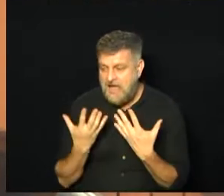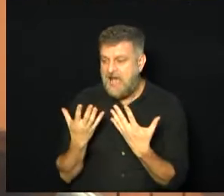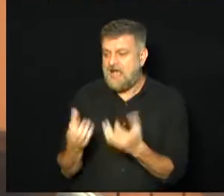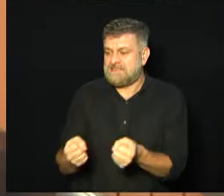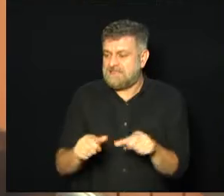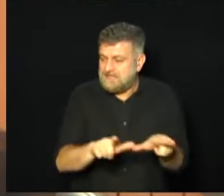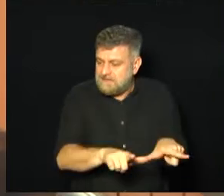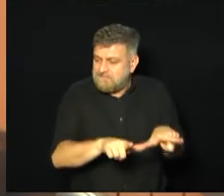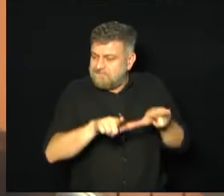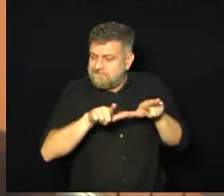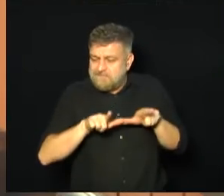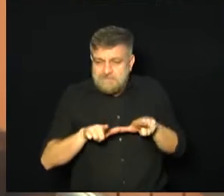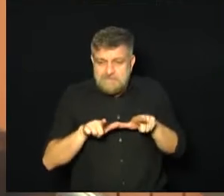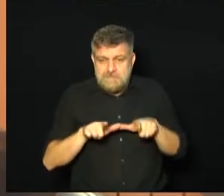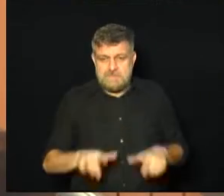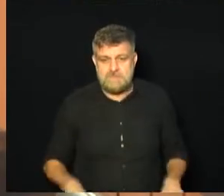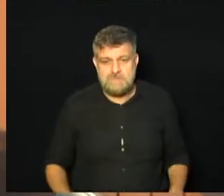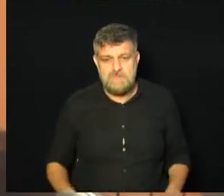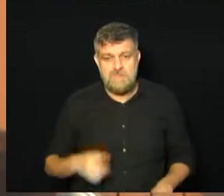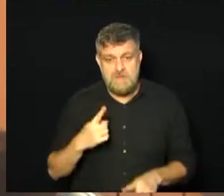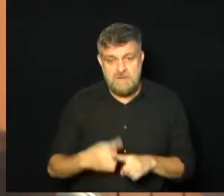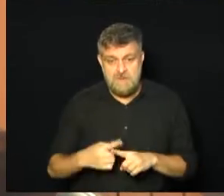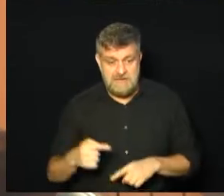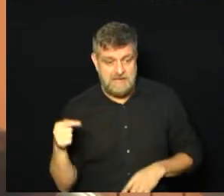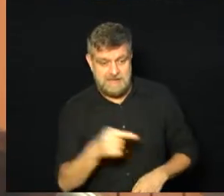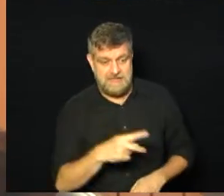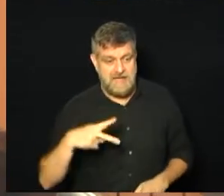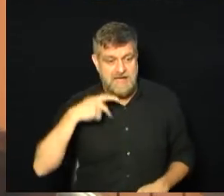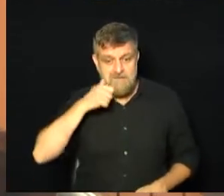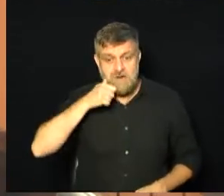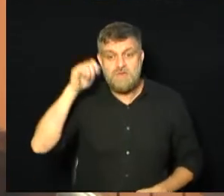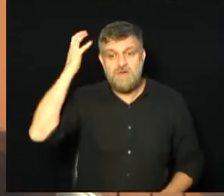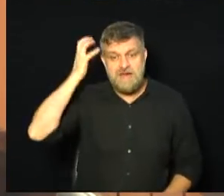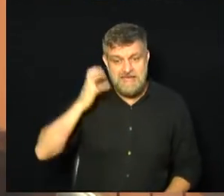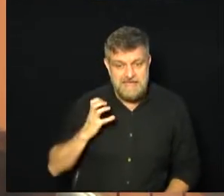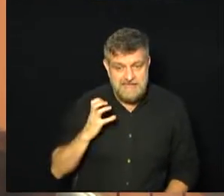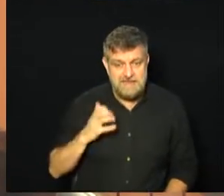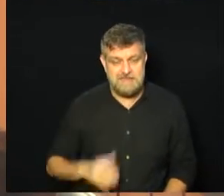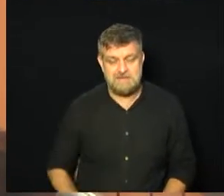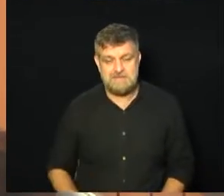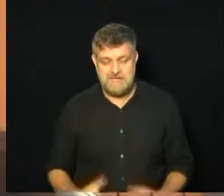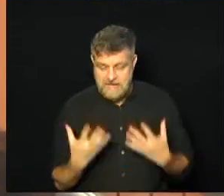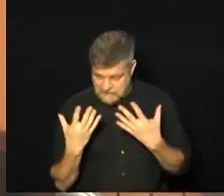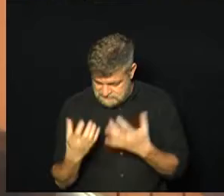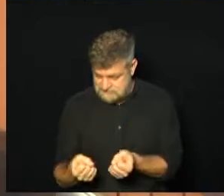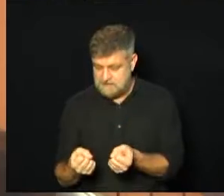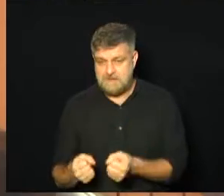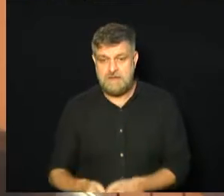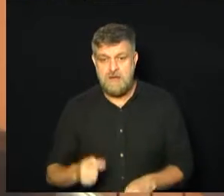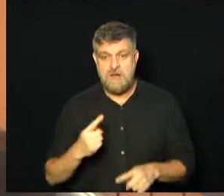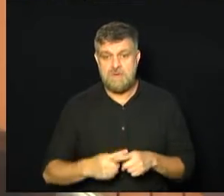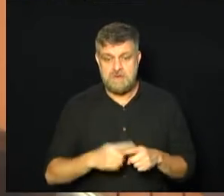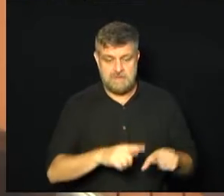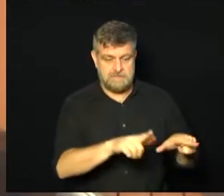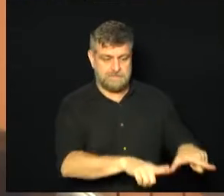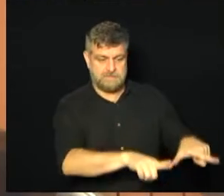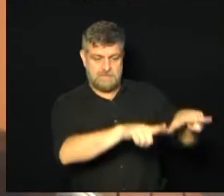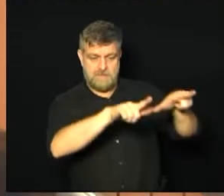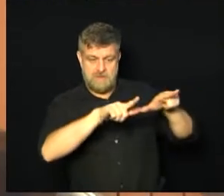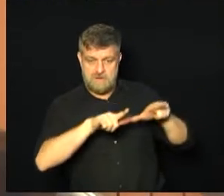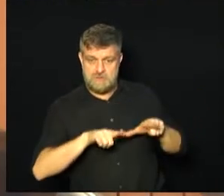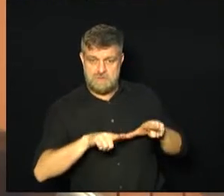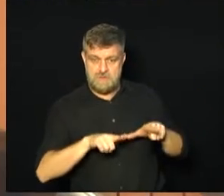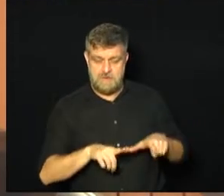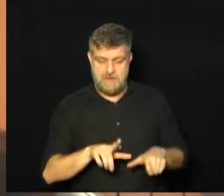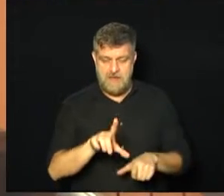aceitá-la, aceitá-la porque vem da vereadora Guida, aceitá-la porque o diploma